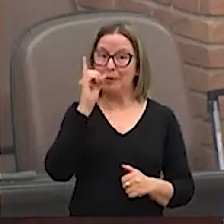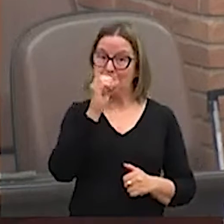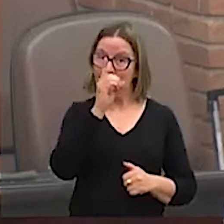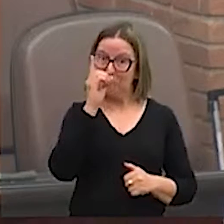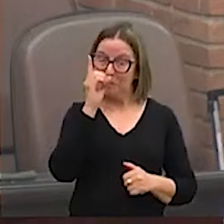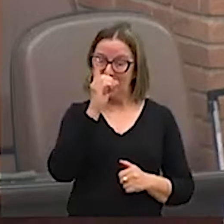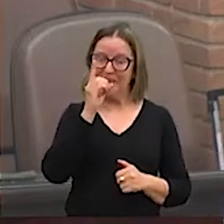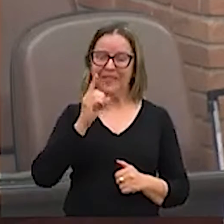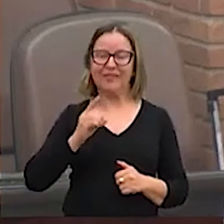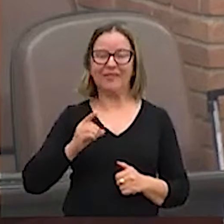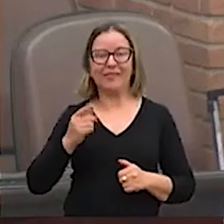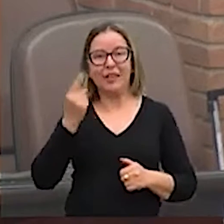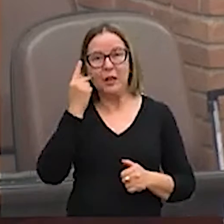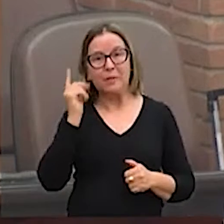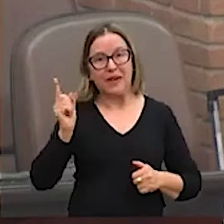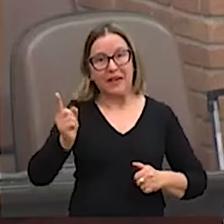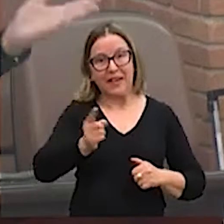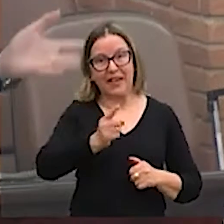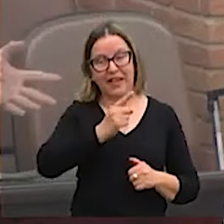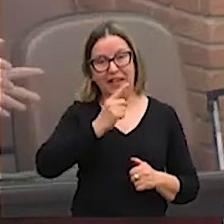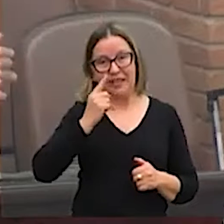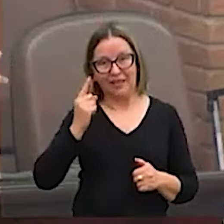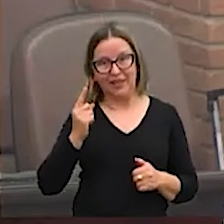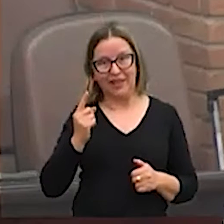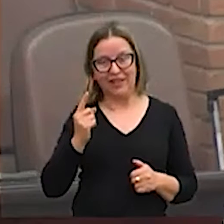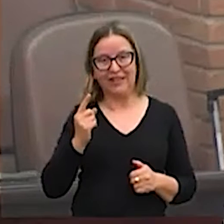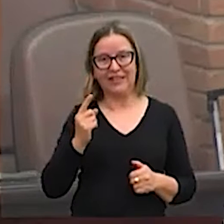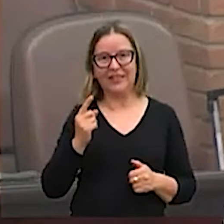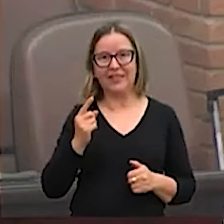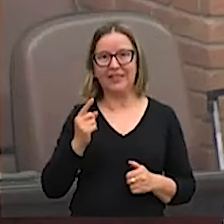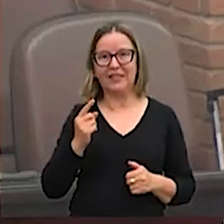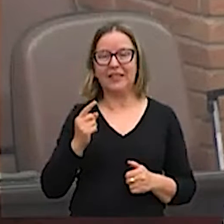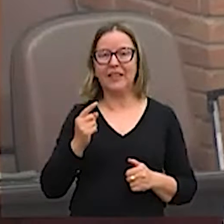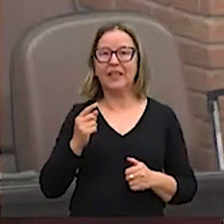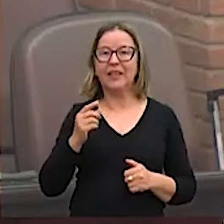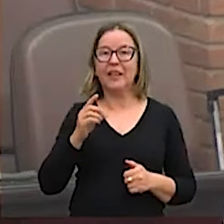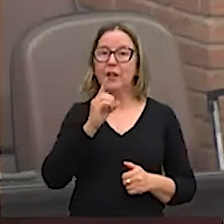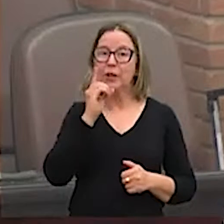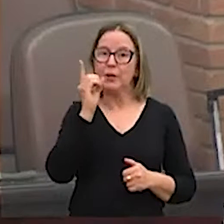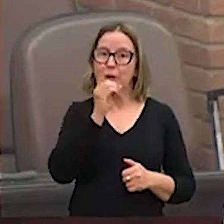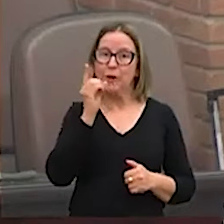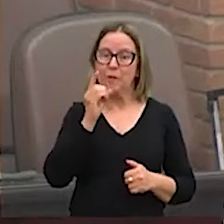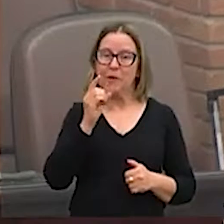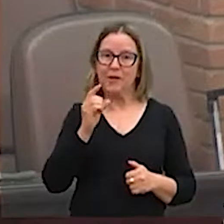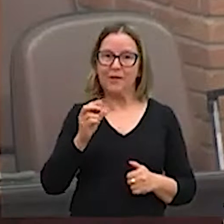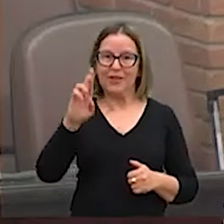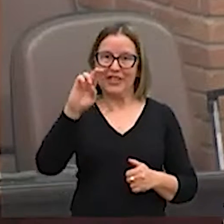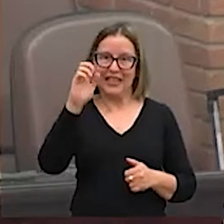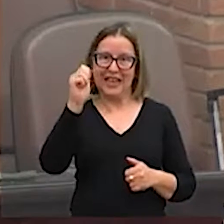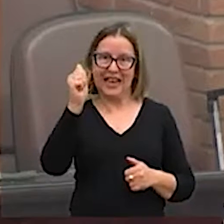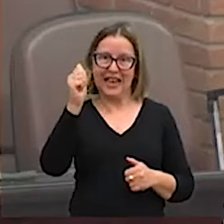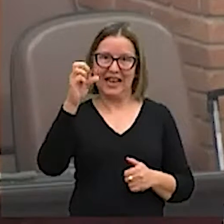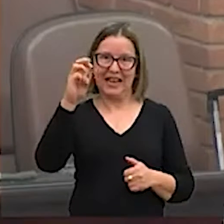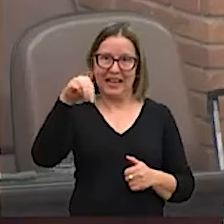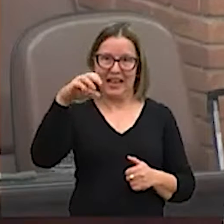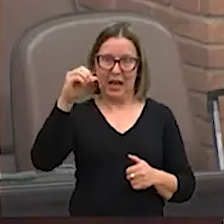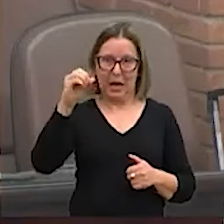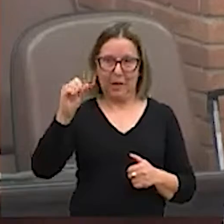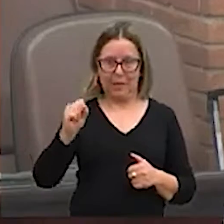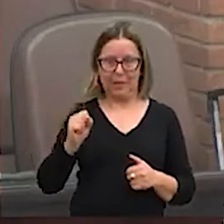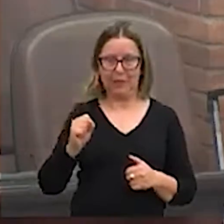que para nós é considerado o domingo de Ramos, Jesus é abordado